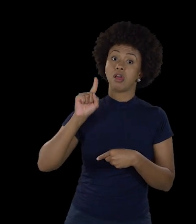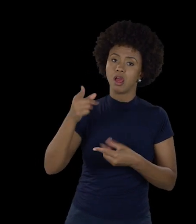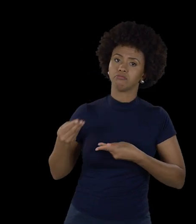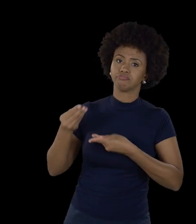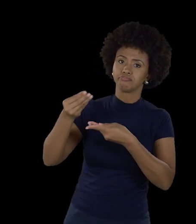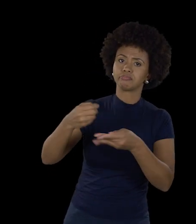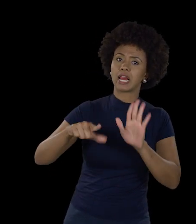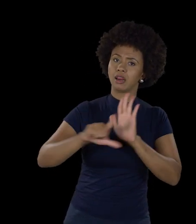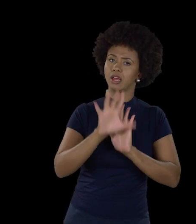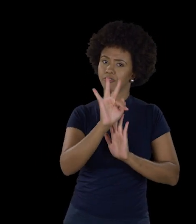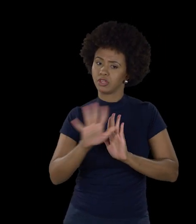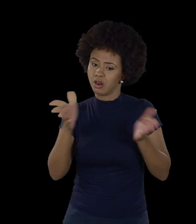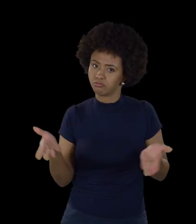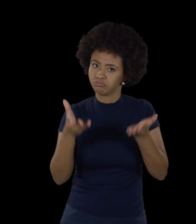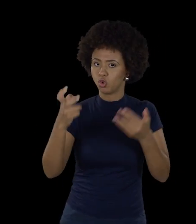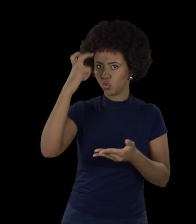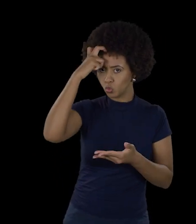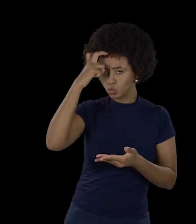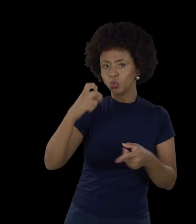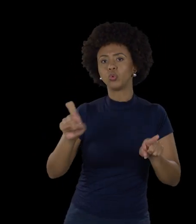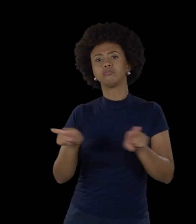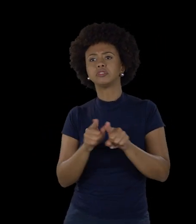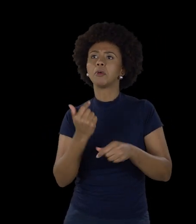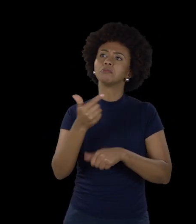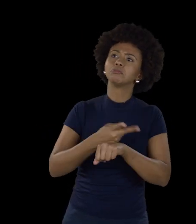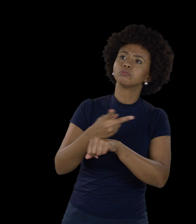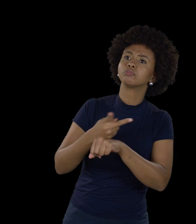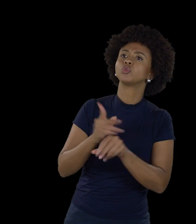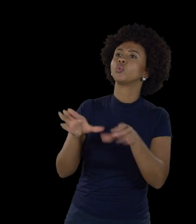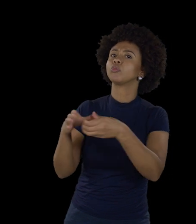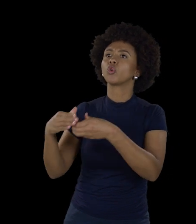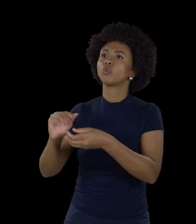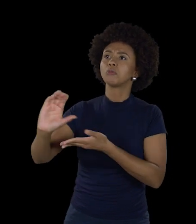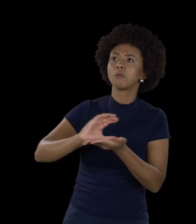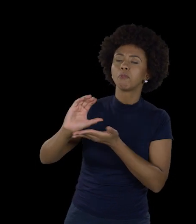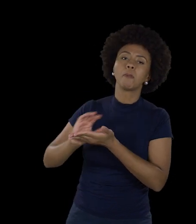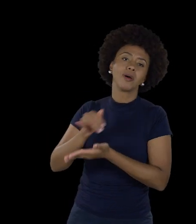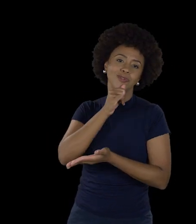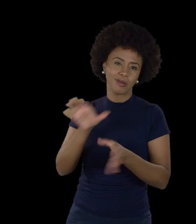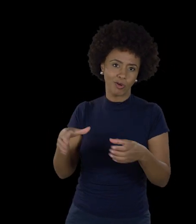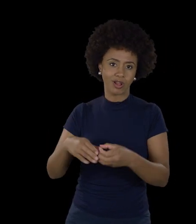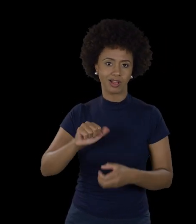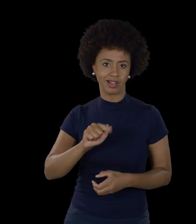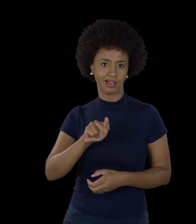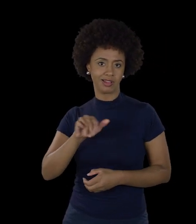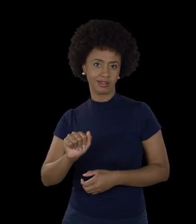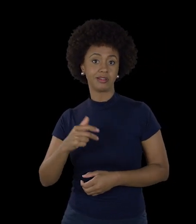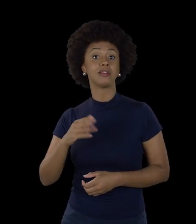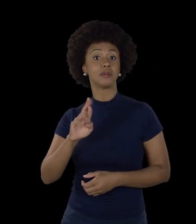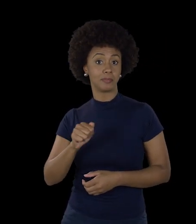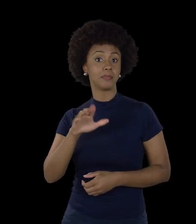nós sensibilizamos alguns patrocinadores, como o Grupo Águia Branca, que inclusive possui uma RPPN, e também